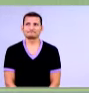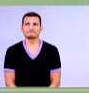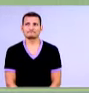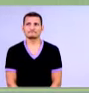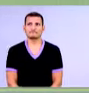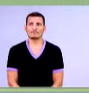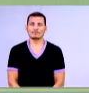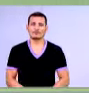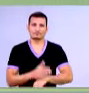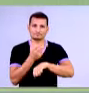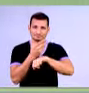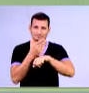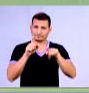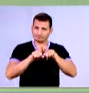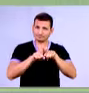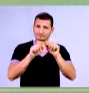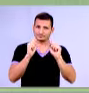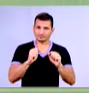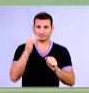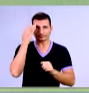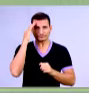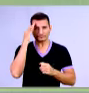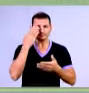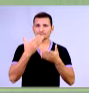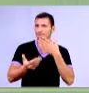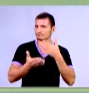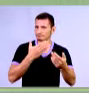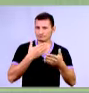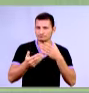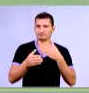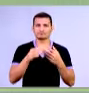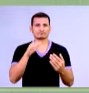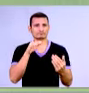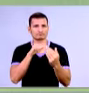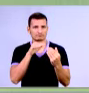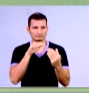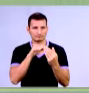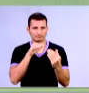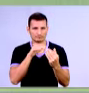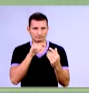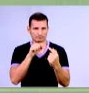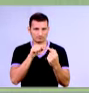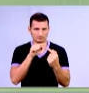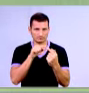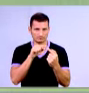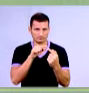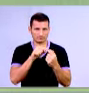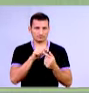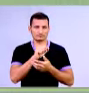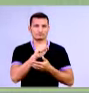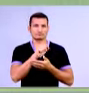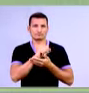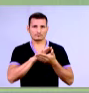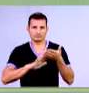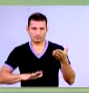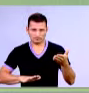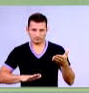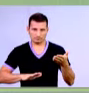Multimídia também pode ser entendido como qualquer combinação de texto, arte,